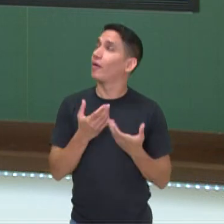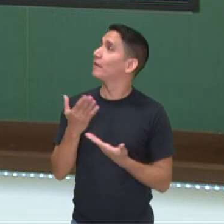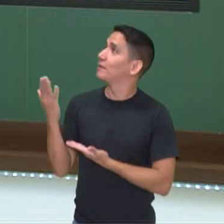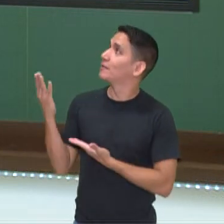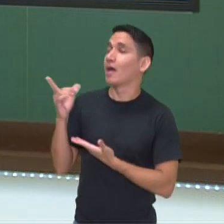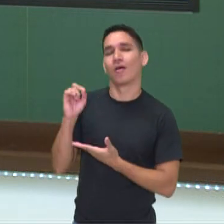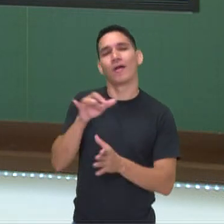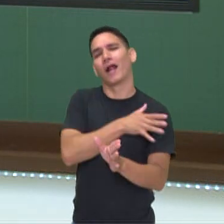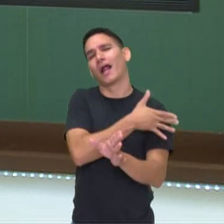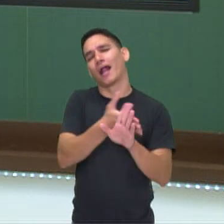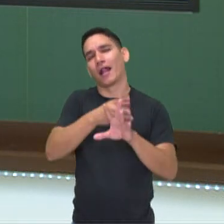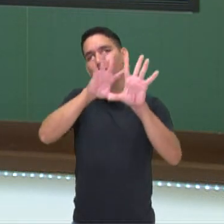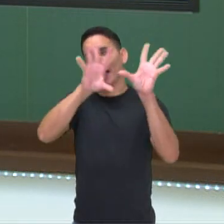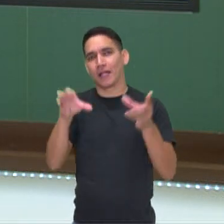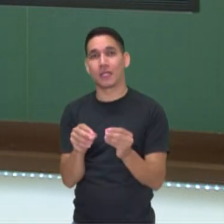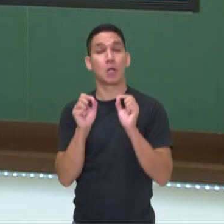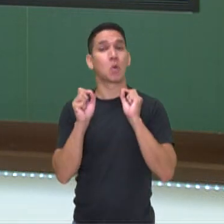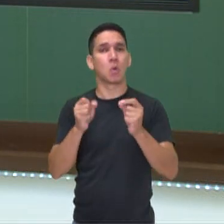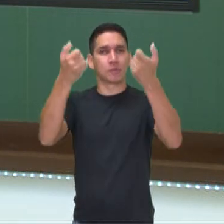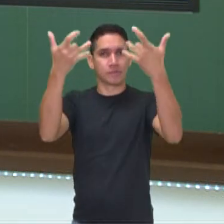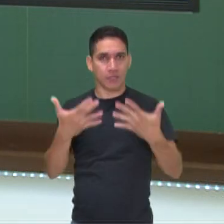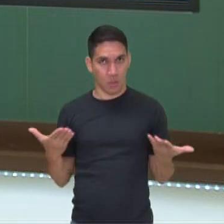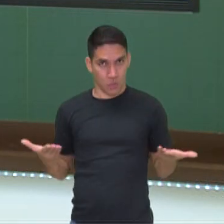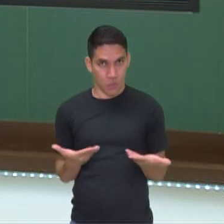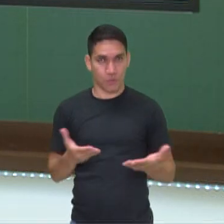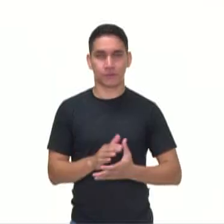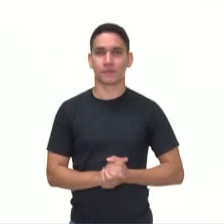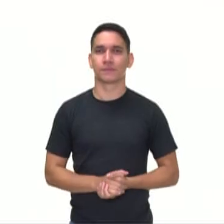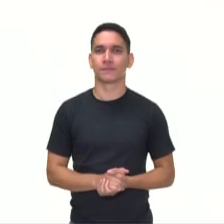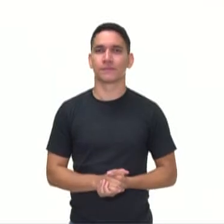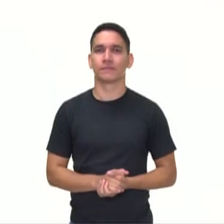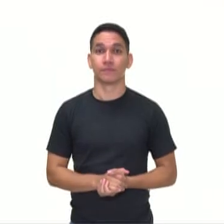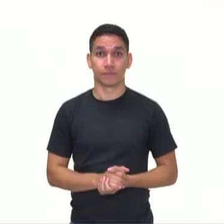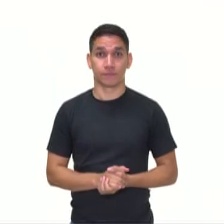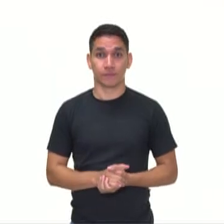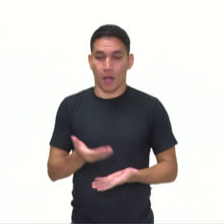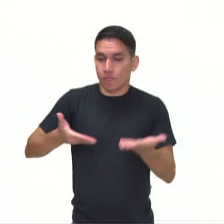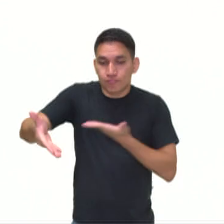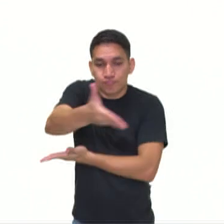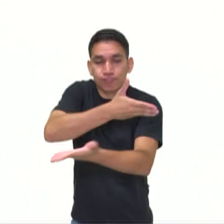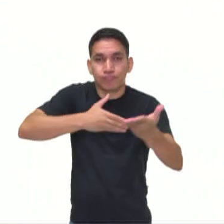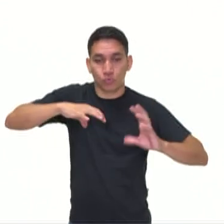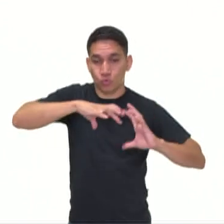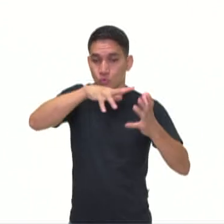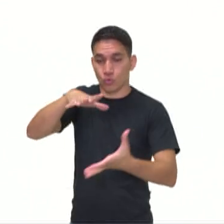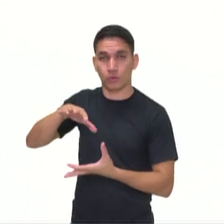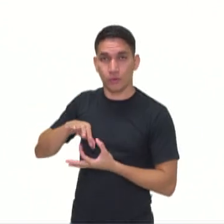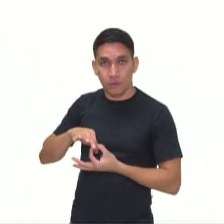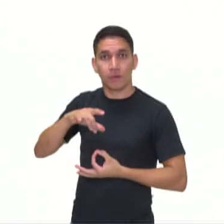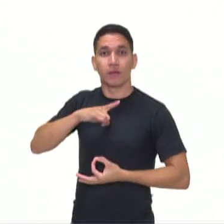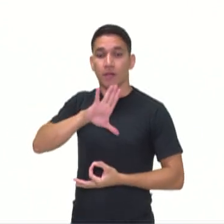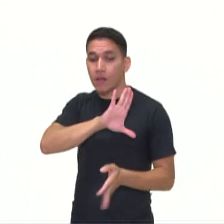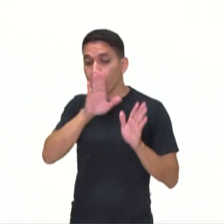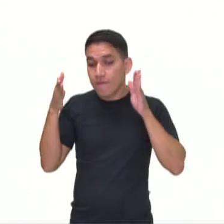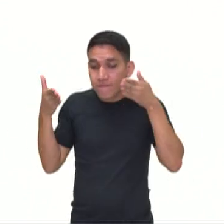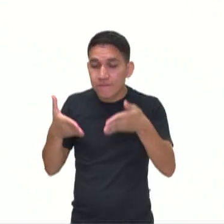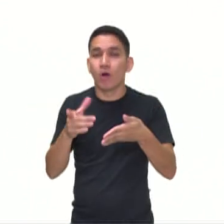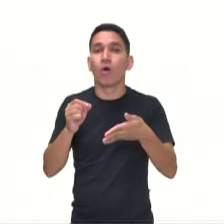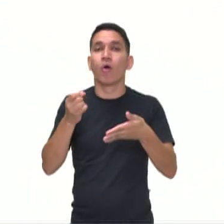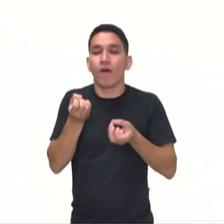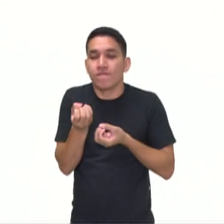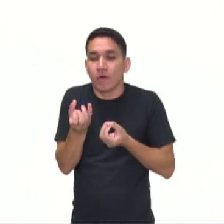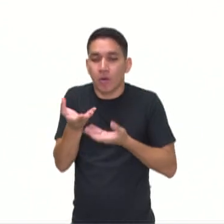tela a nossa revisão, o que nós falamos na nossa aula de hoje. Os fluxos no mundo globalizado, com ênfase na circulação